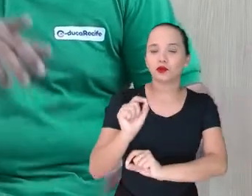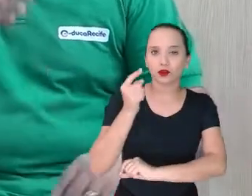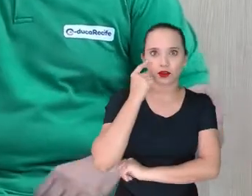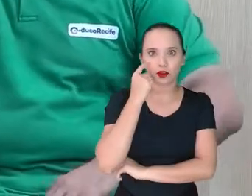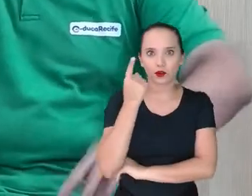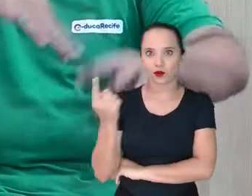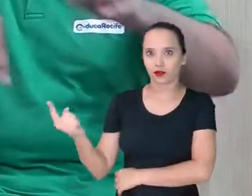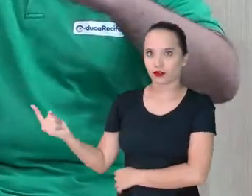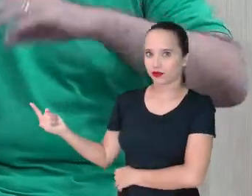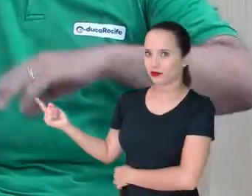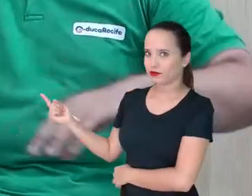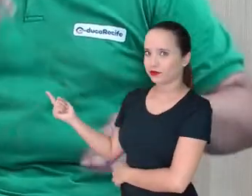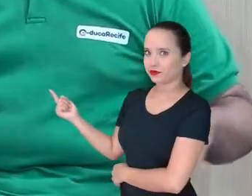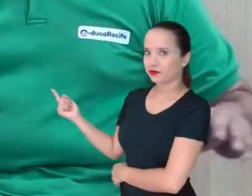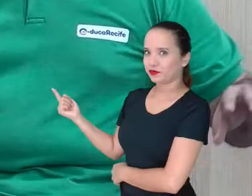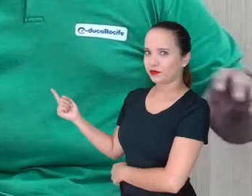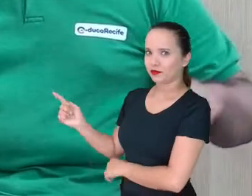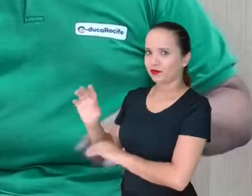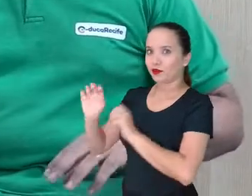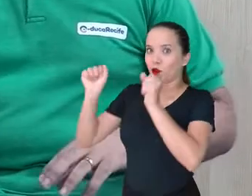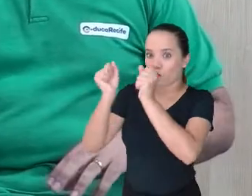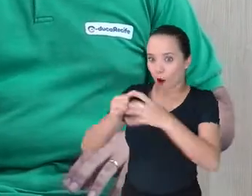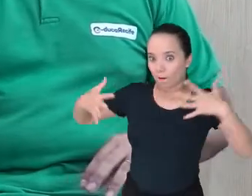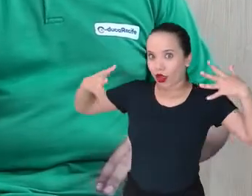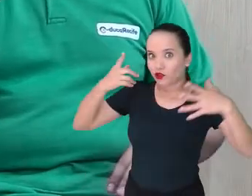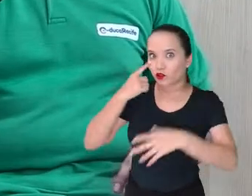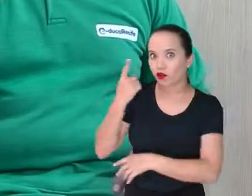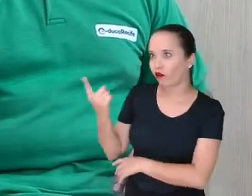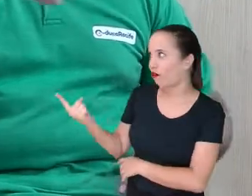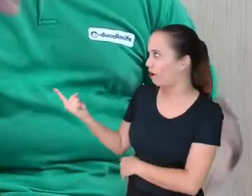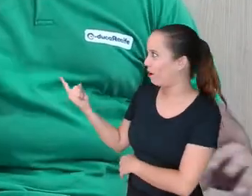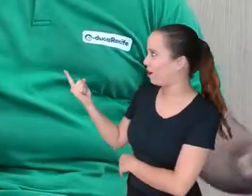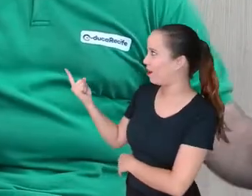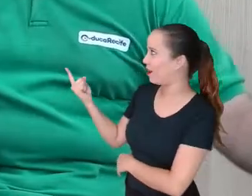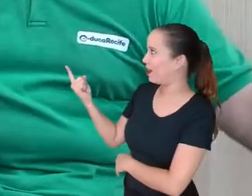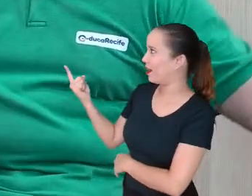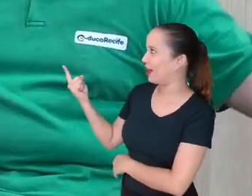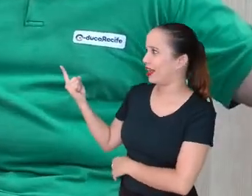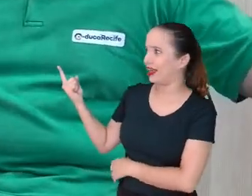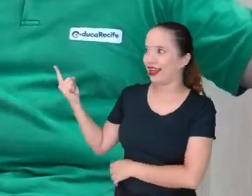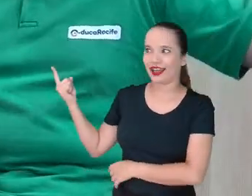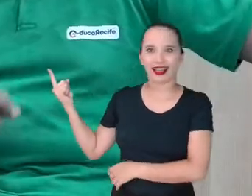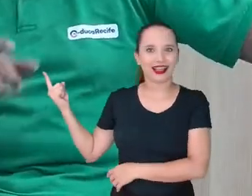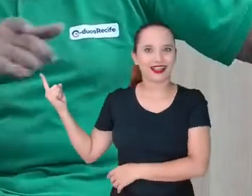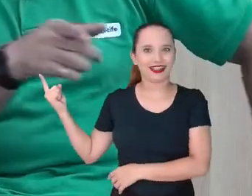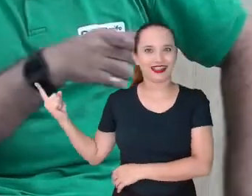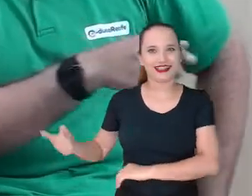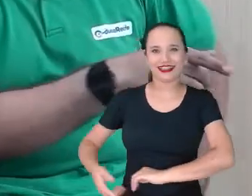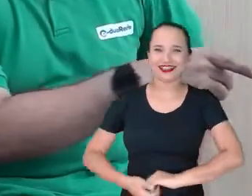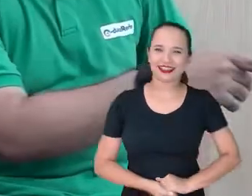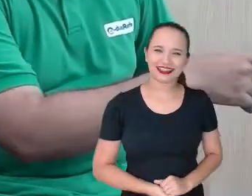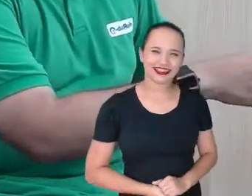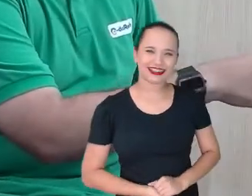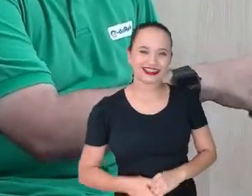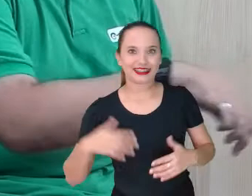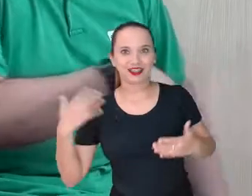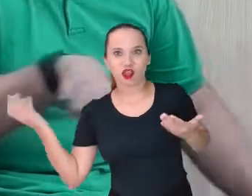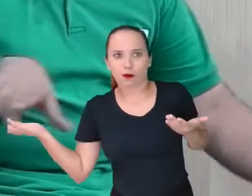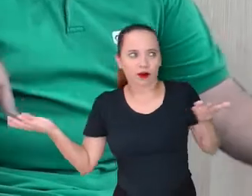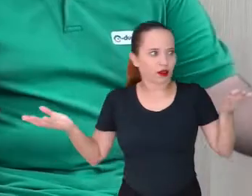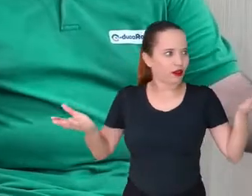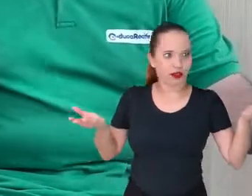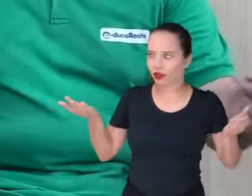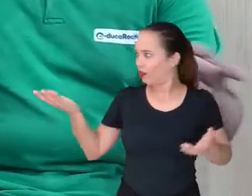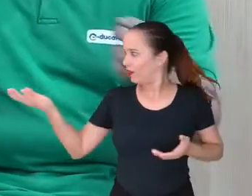vir, ó. Cadê o QR Code? Cadê? Pra cá não, é pra cá ou pra lá? É pra cá ou é